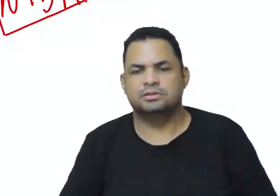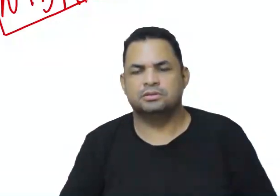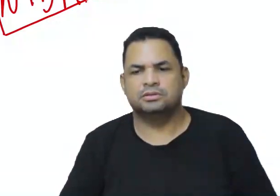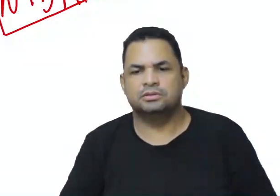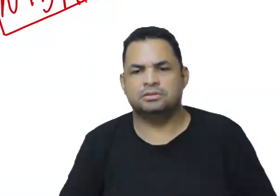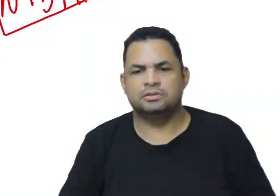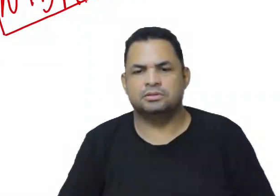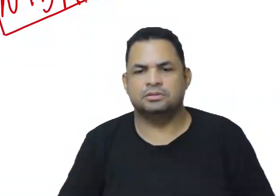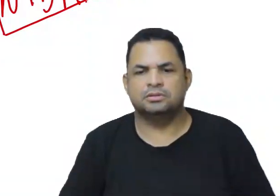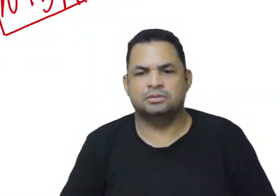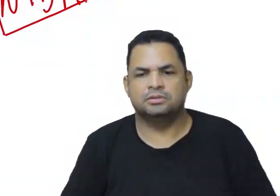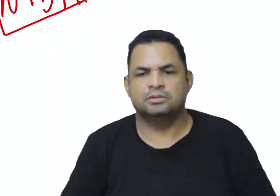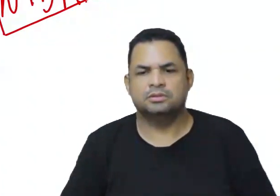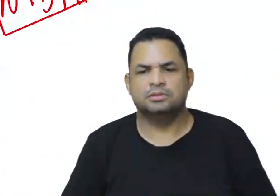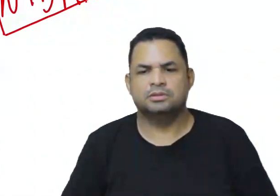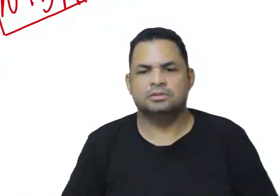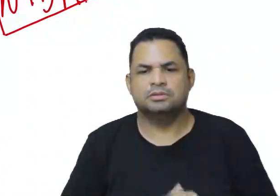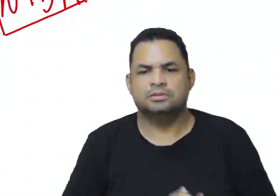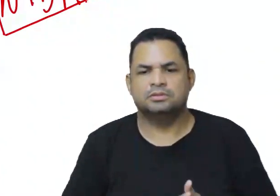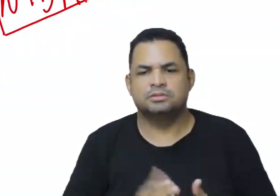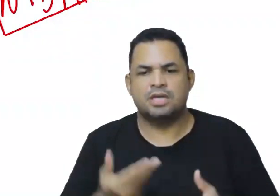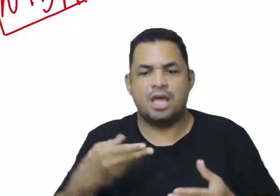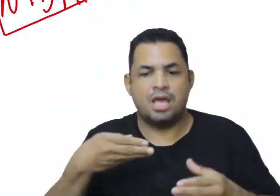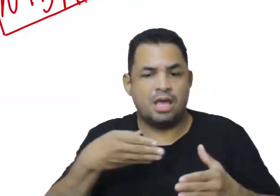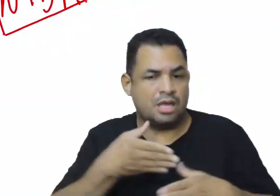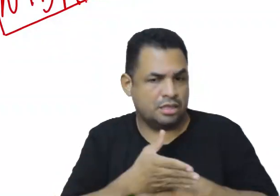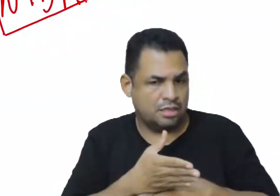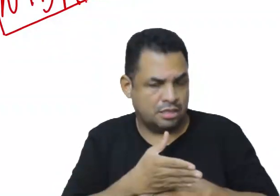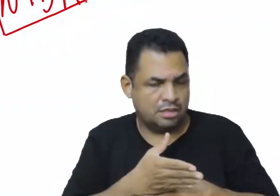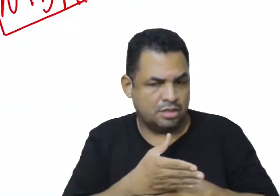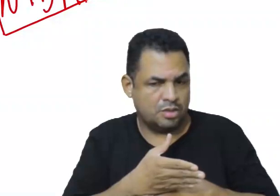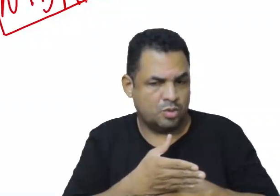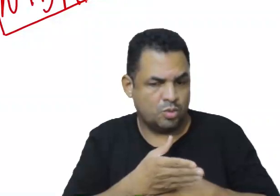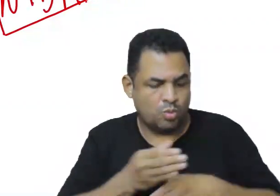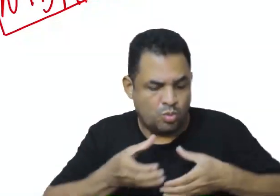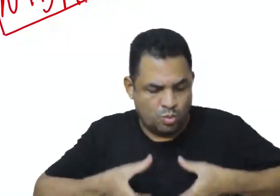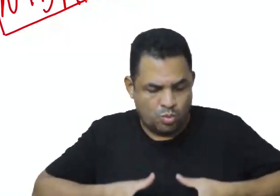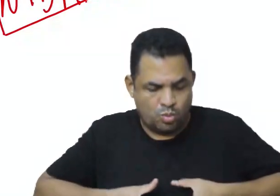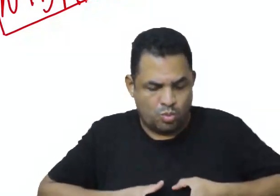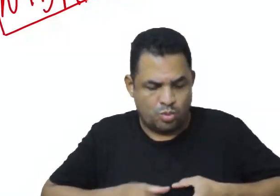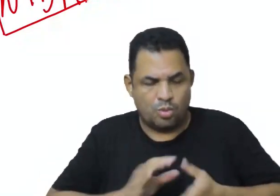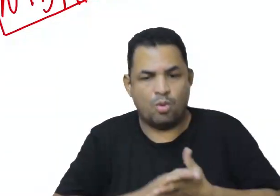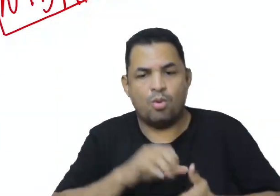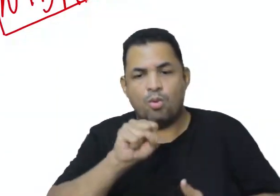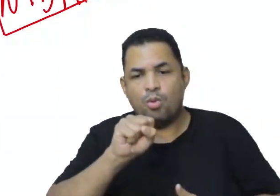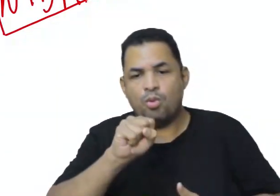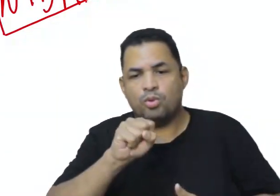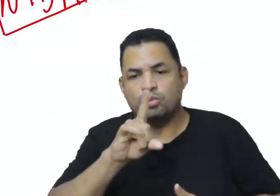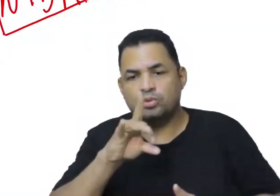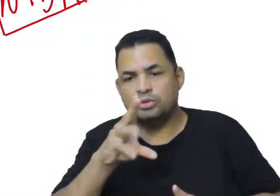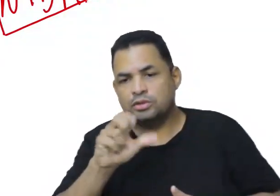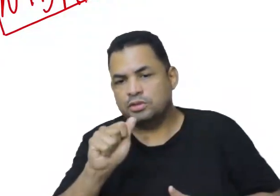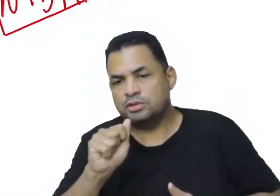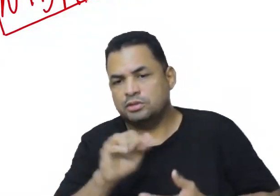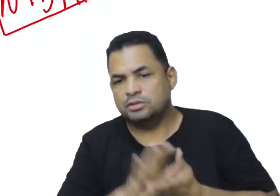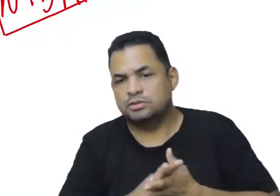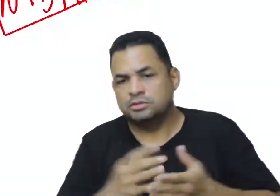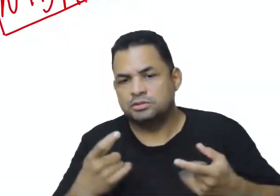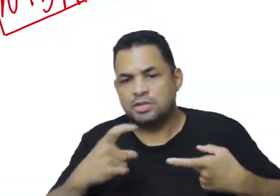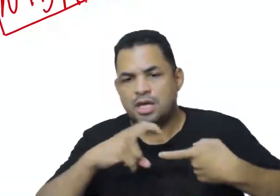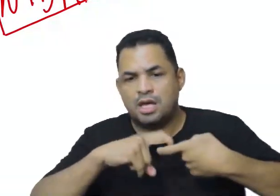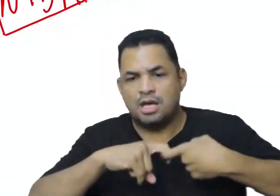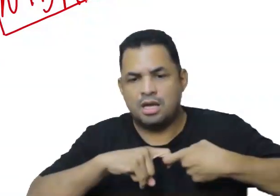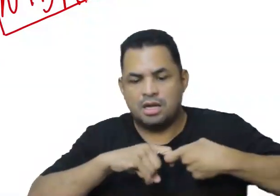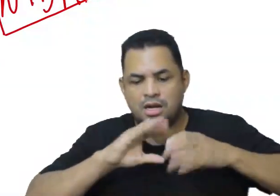do blastocisto, ele entra no útero, olha que interessante. E em 8 dias o embrião recém-formado se anexa